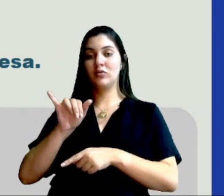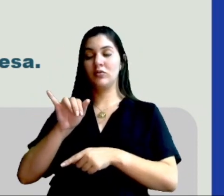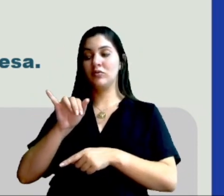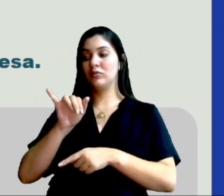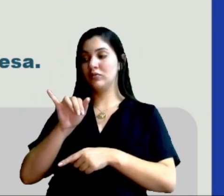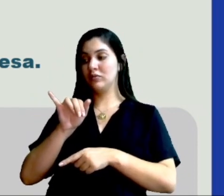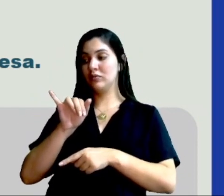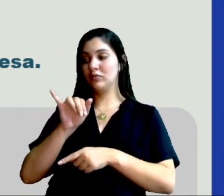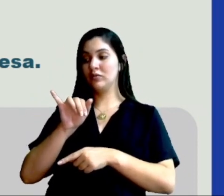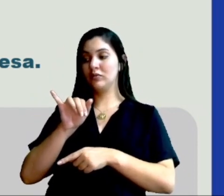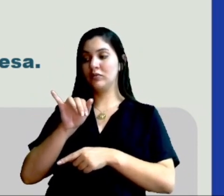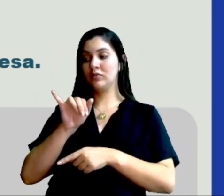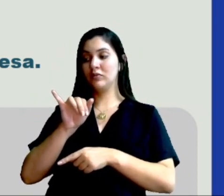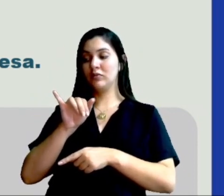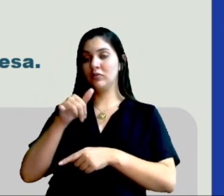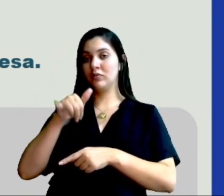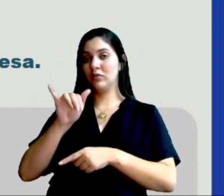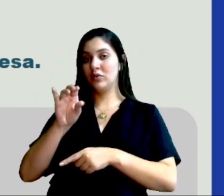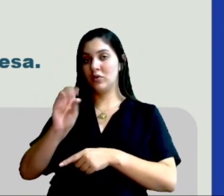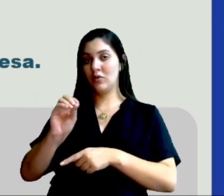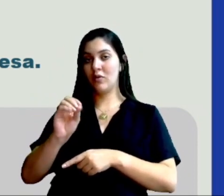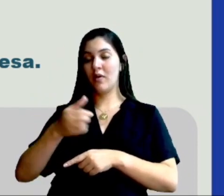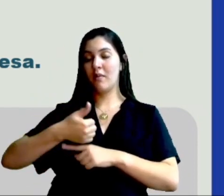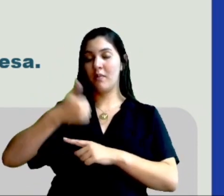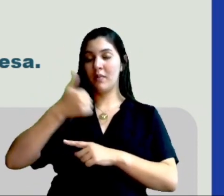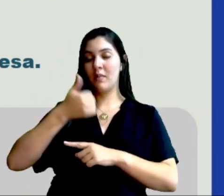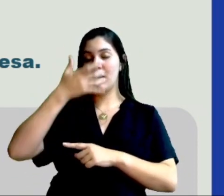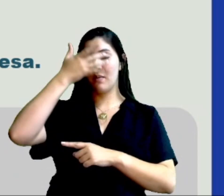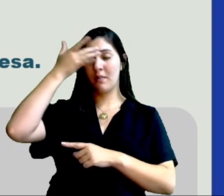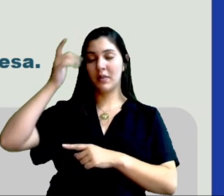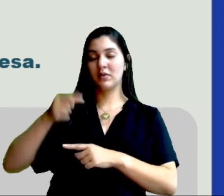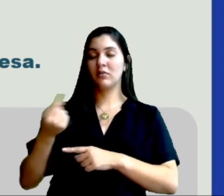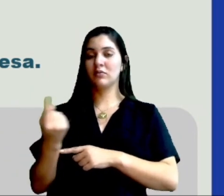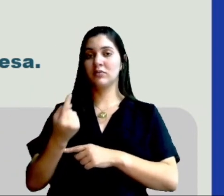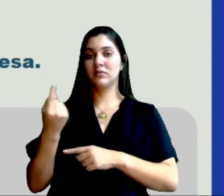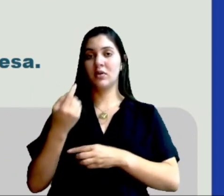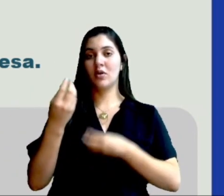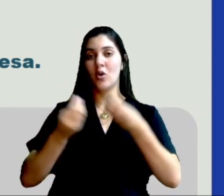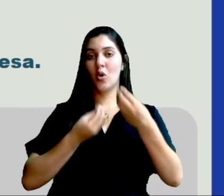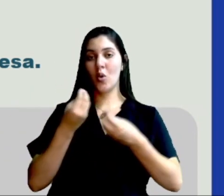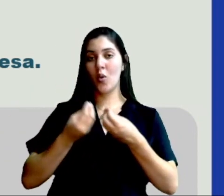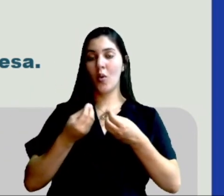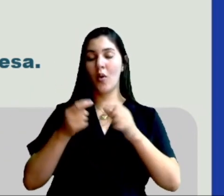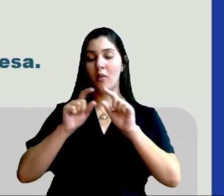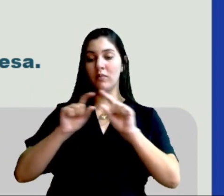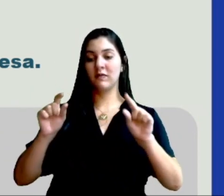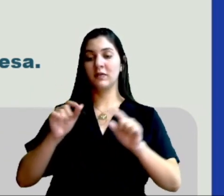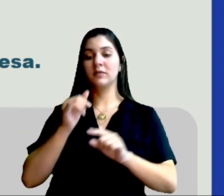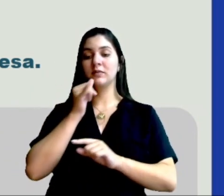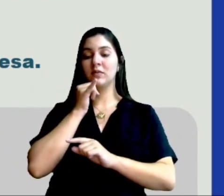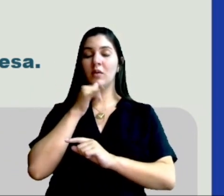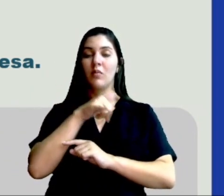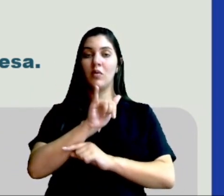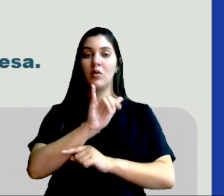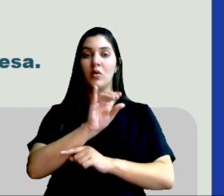saber que vai conjugar na primeira pessoa do singular. Então, como é que fica?